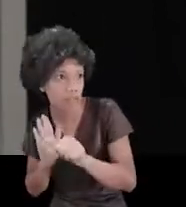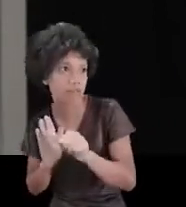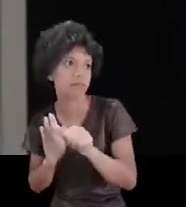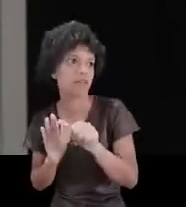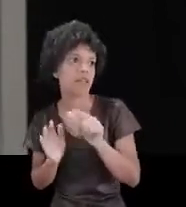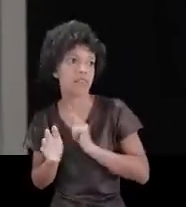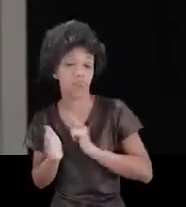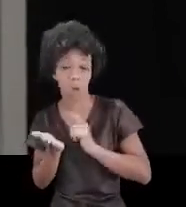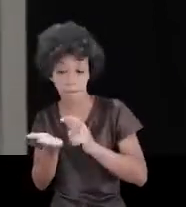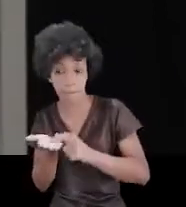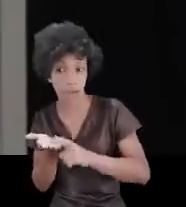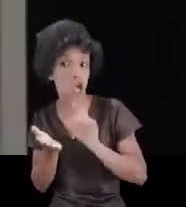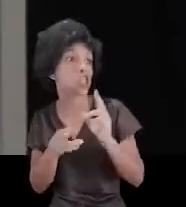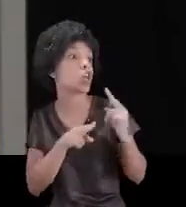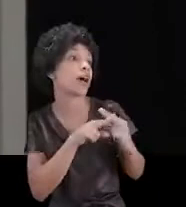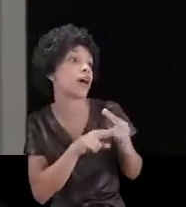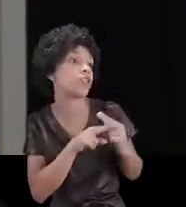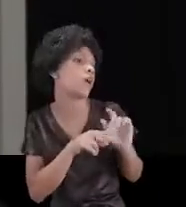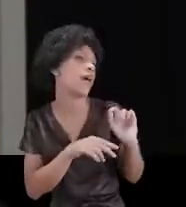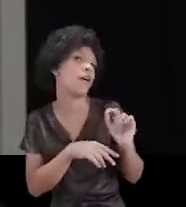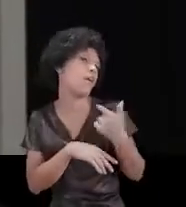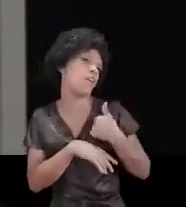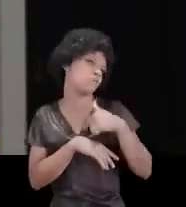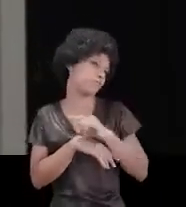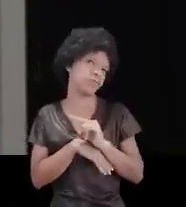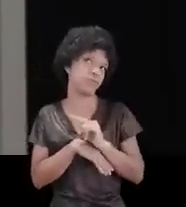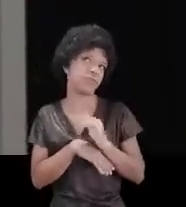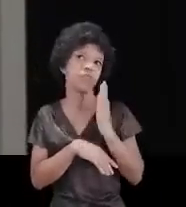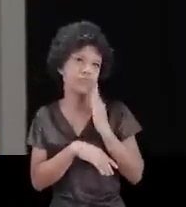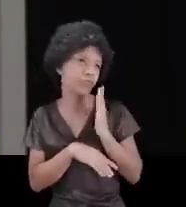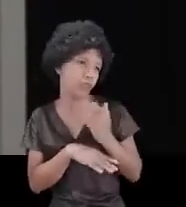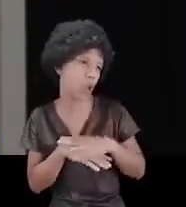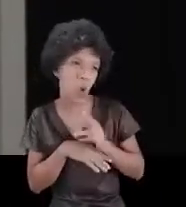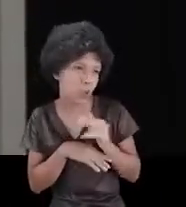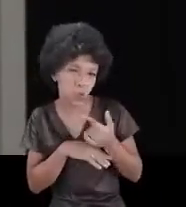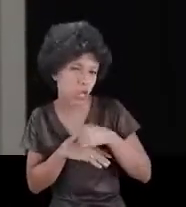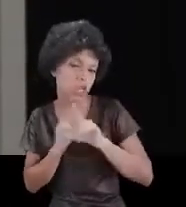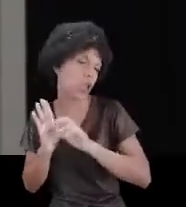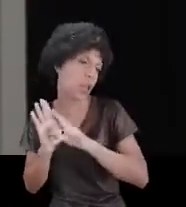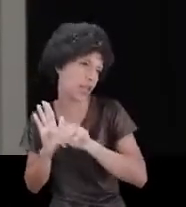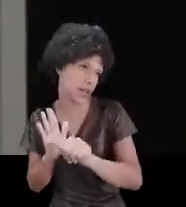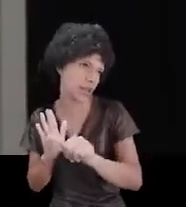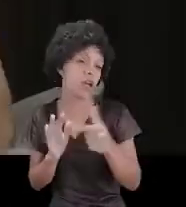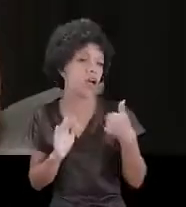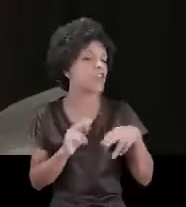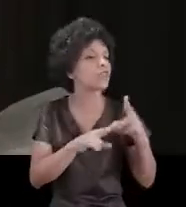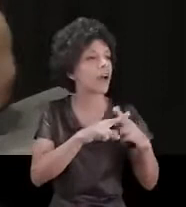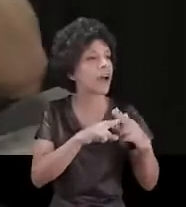receber uma mensagem a pagamento somente na caixa quem já joga tipo eu não vou quando eu já sei que vai dar o prêmio Eu não chego aí na lotérica eu vou na